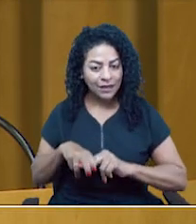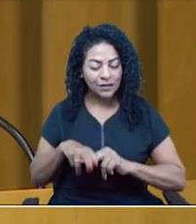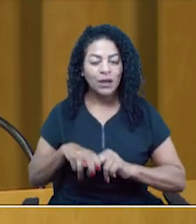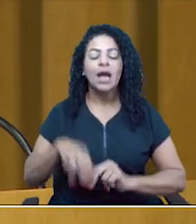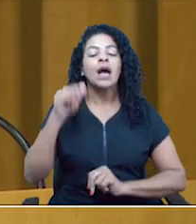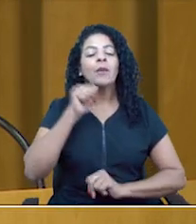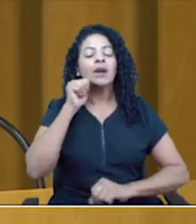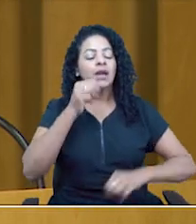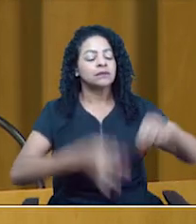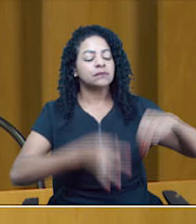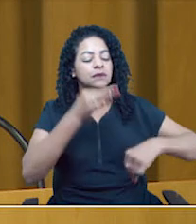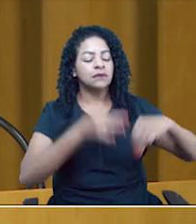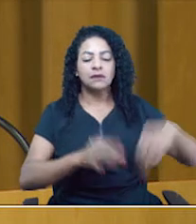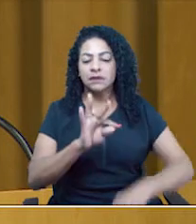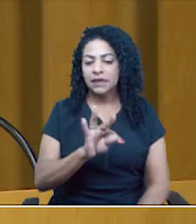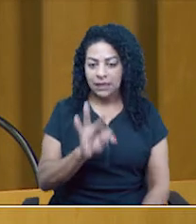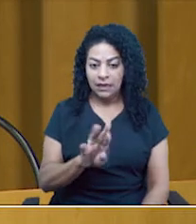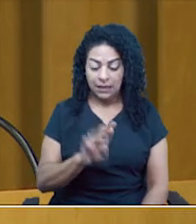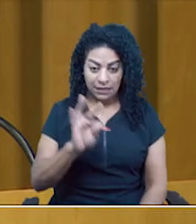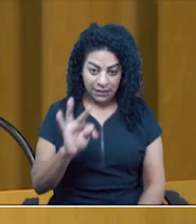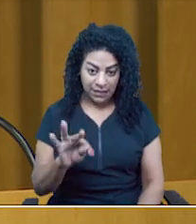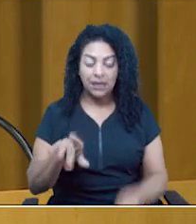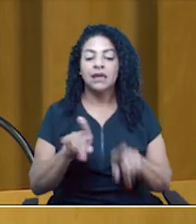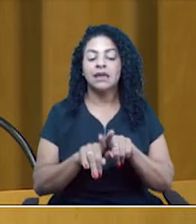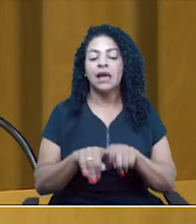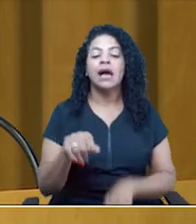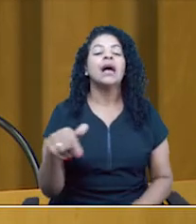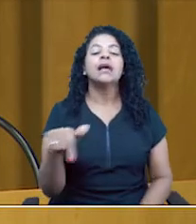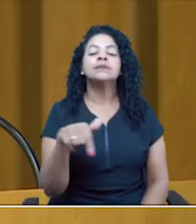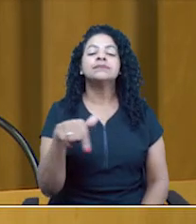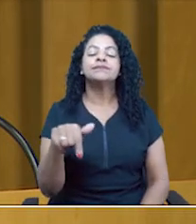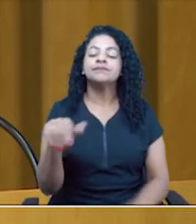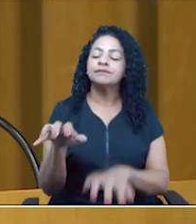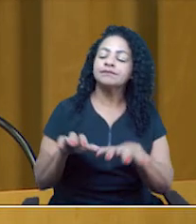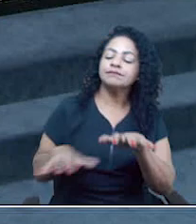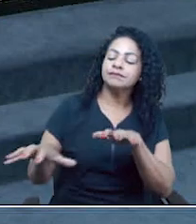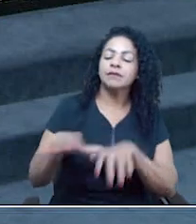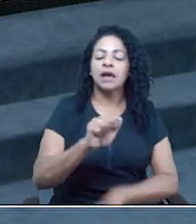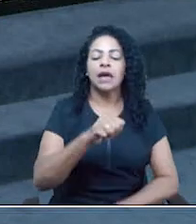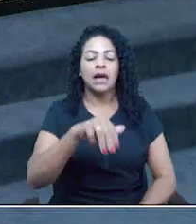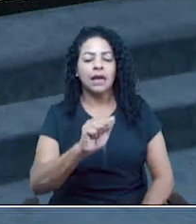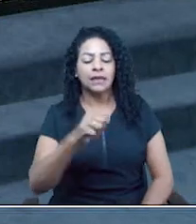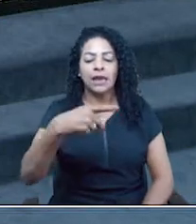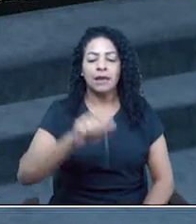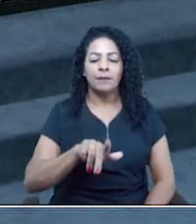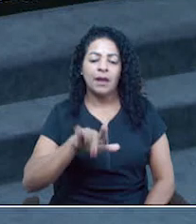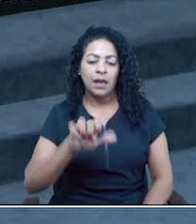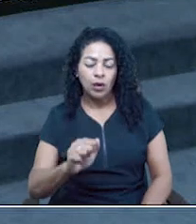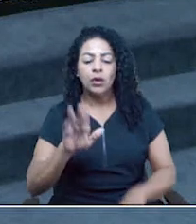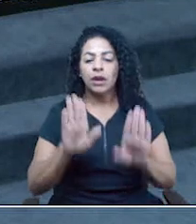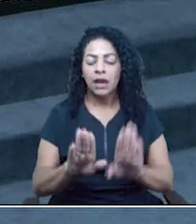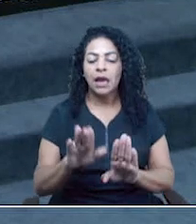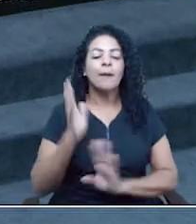do TRT da 17ª Região, Ana Paula Talceda Branco. E como palestrante,